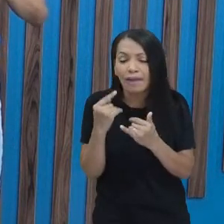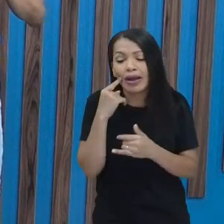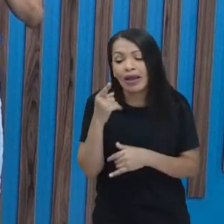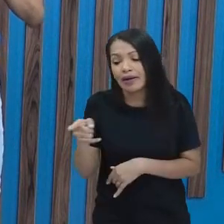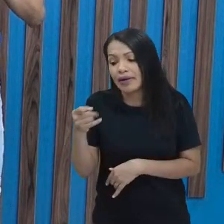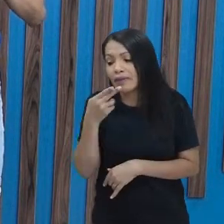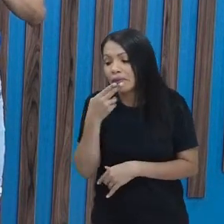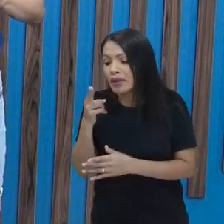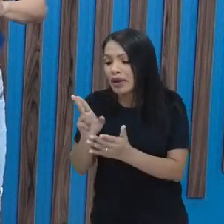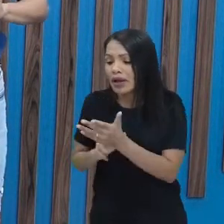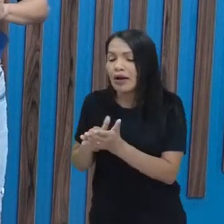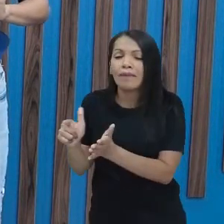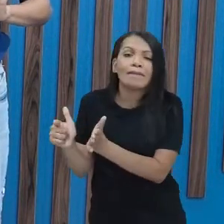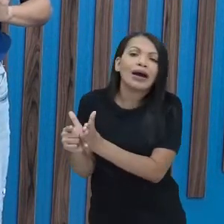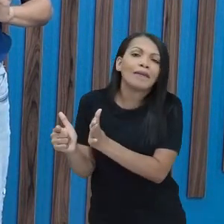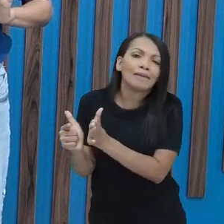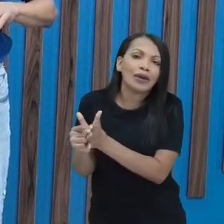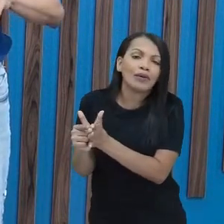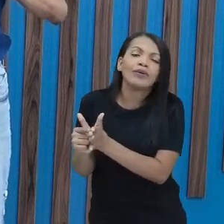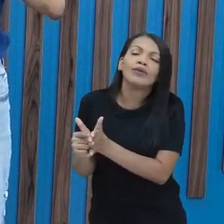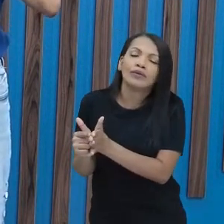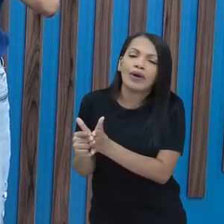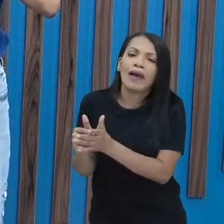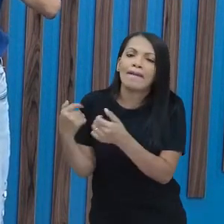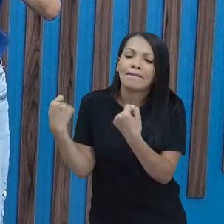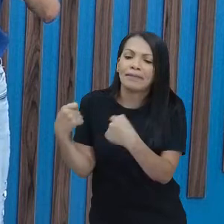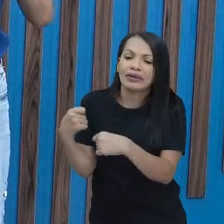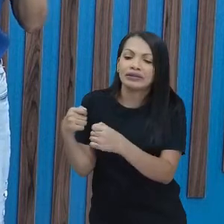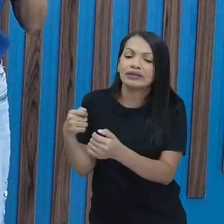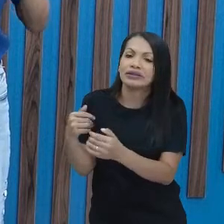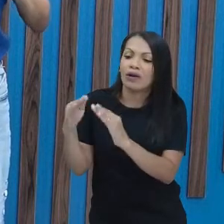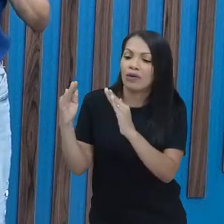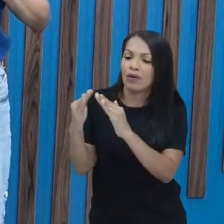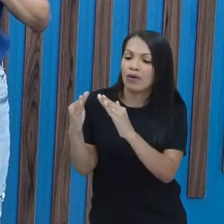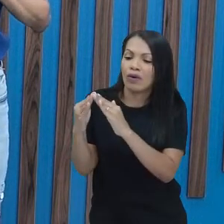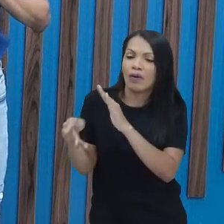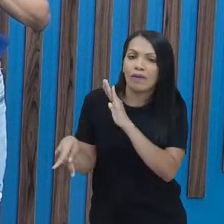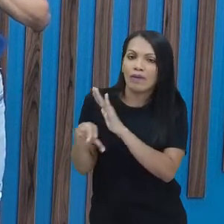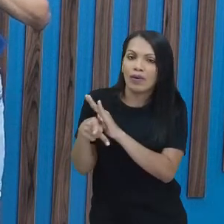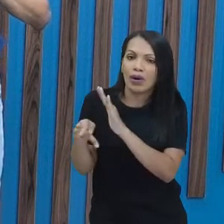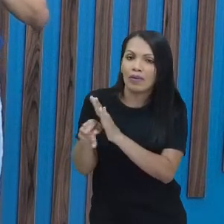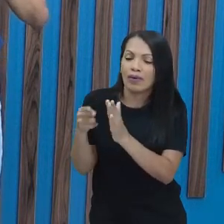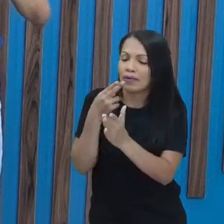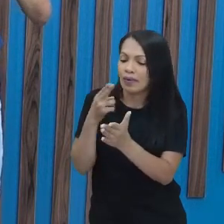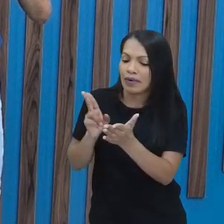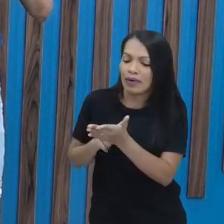Eu digito no meu computador o e-mail e envio a mensagem.